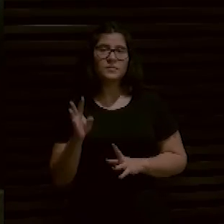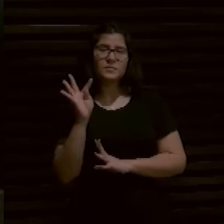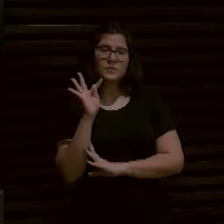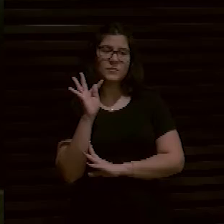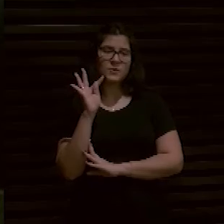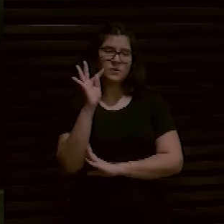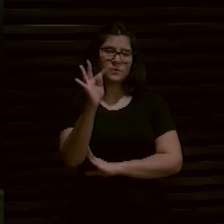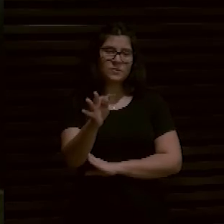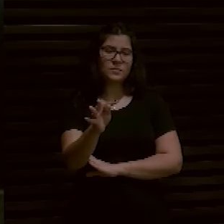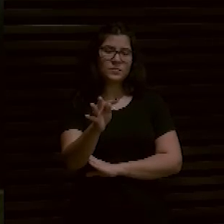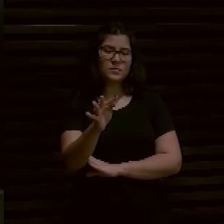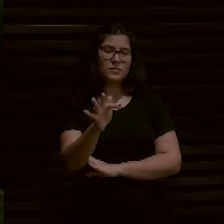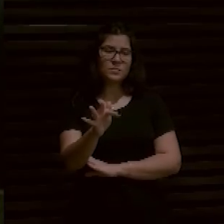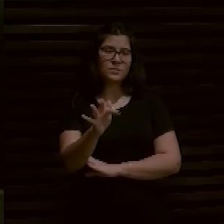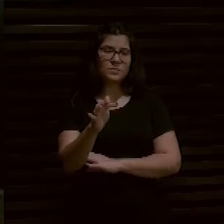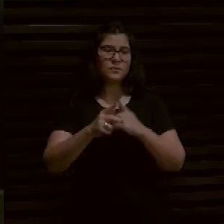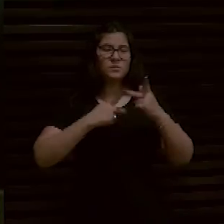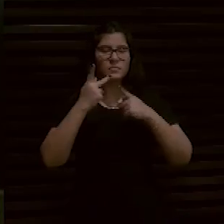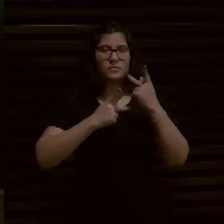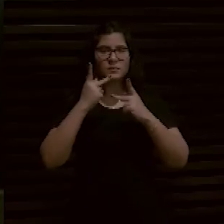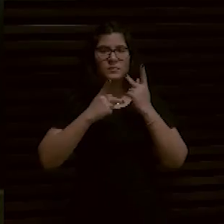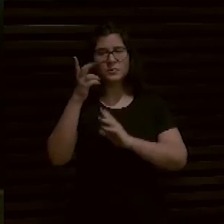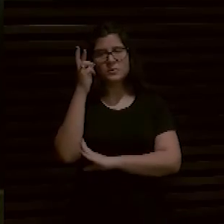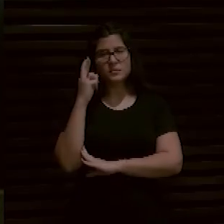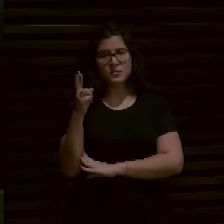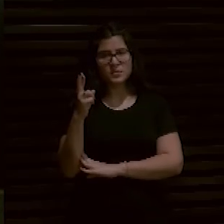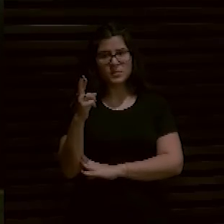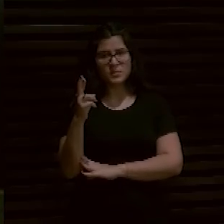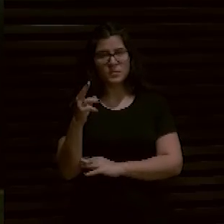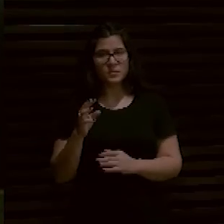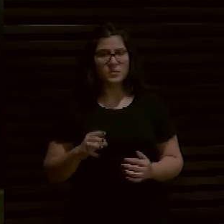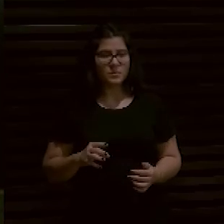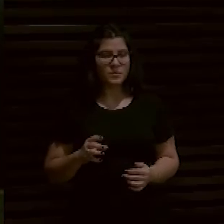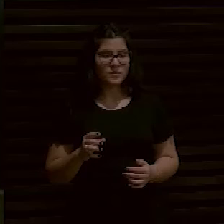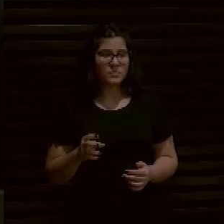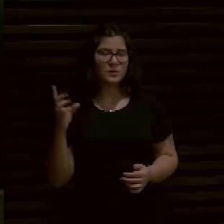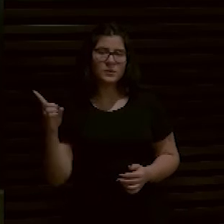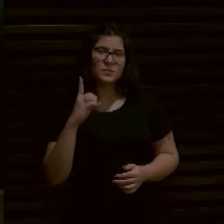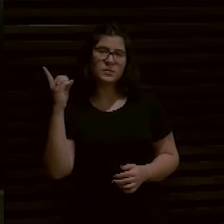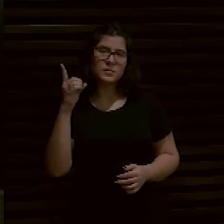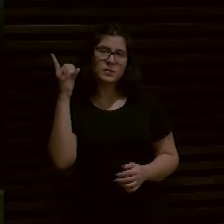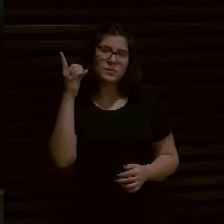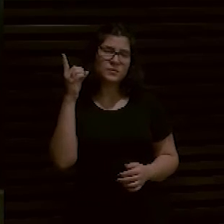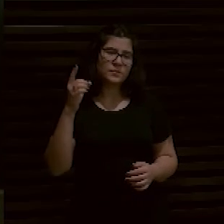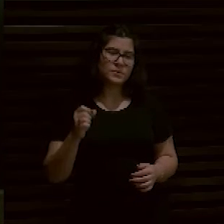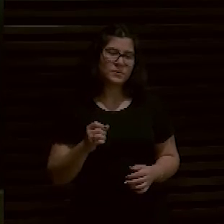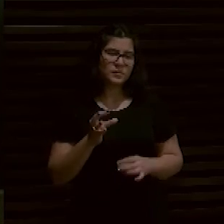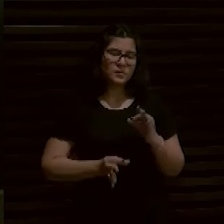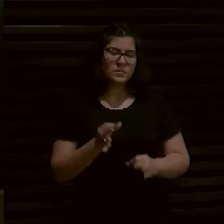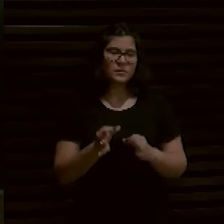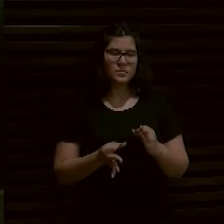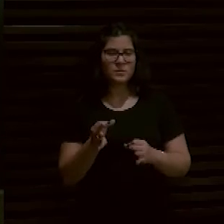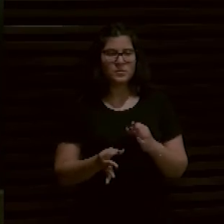Eis que vem dias, diz o Senhor, em que levantarei a Davi um renovo justo. Olha esse renovo com R maiúsculo.